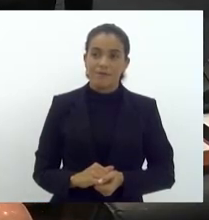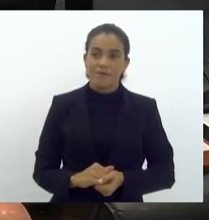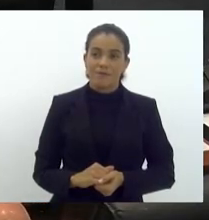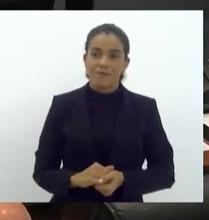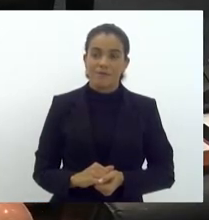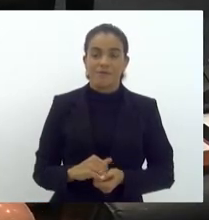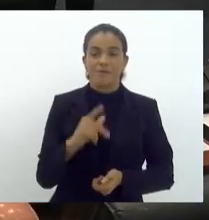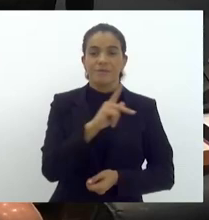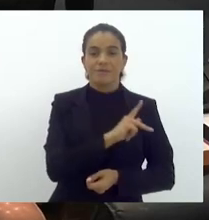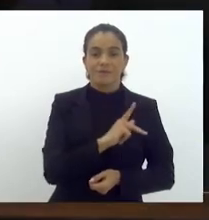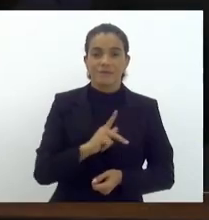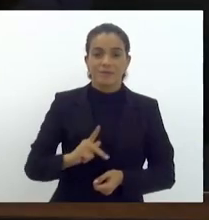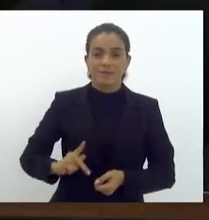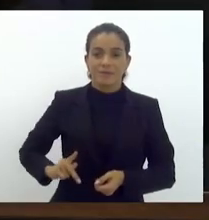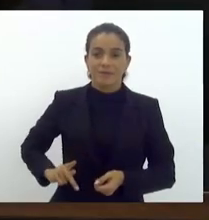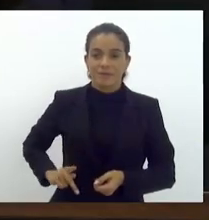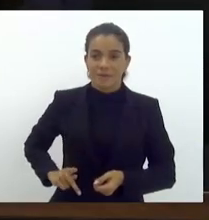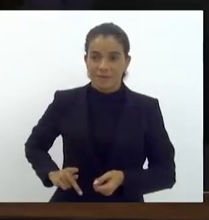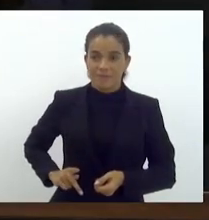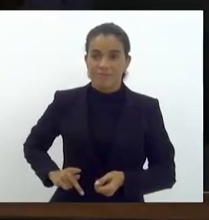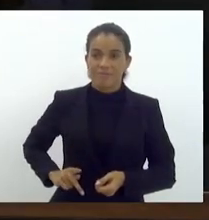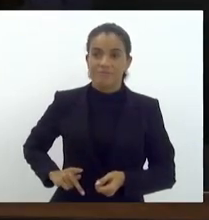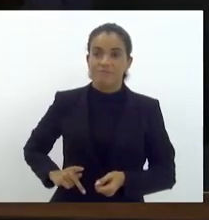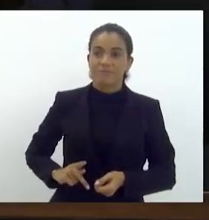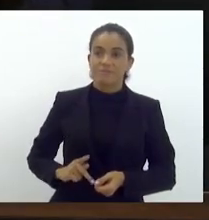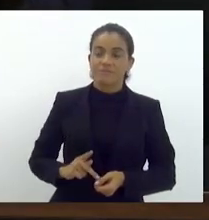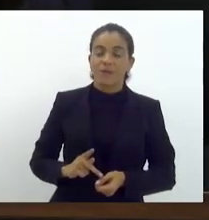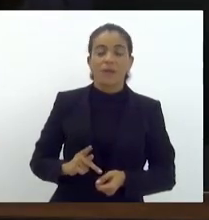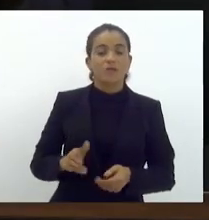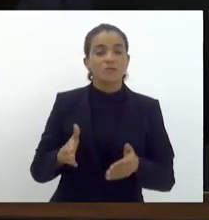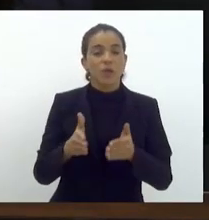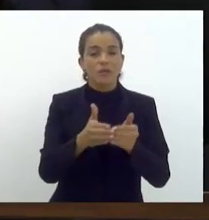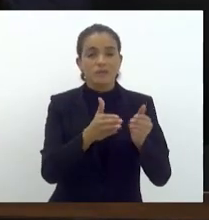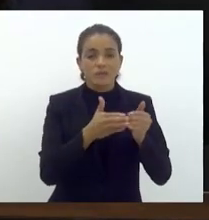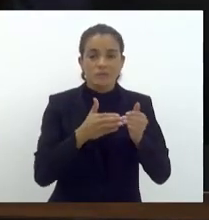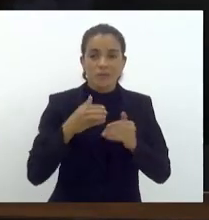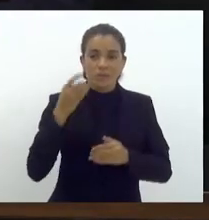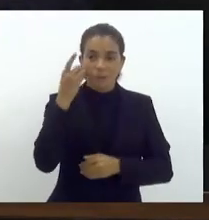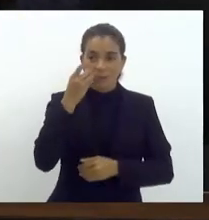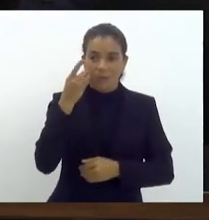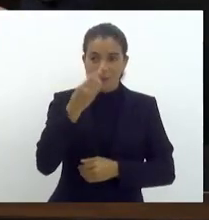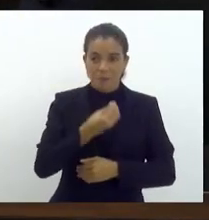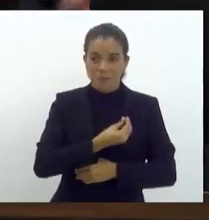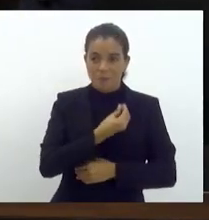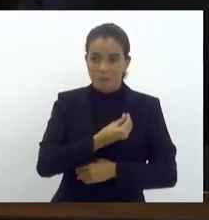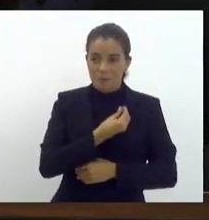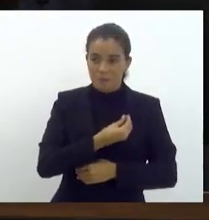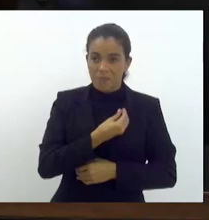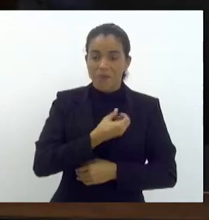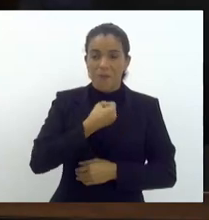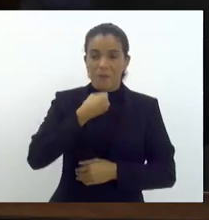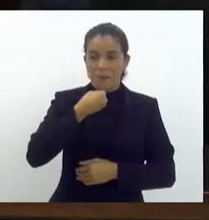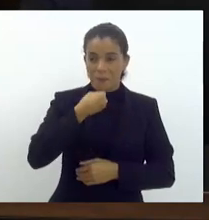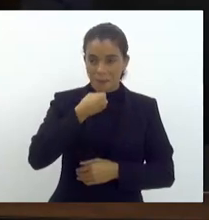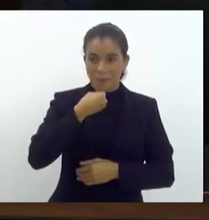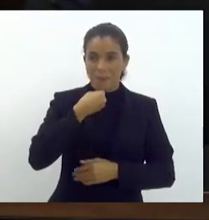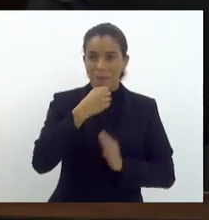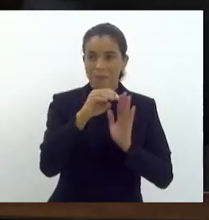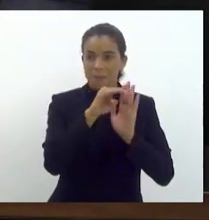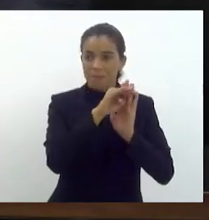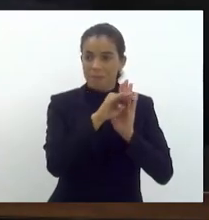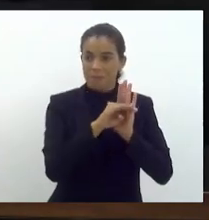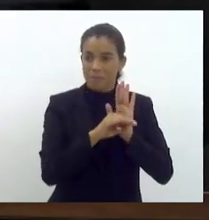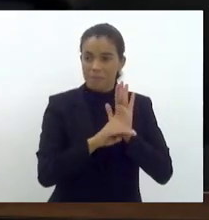a presidência conclama aos deputados presentes que a gente vai convocar aqui no microfone pela lista